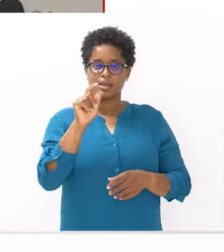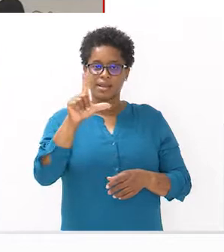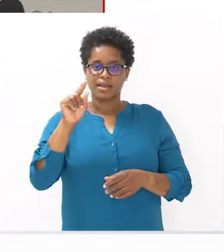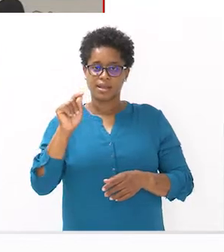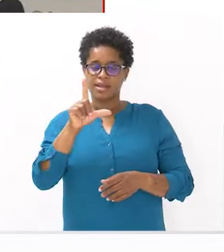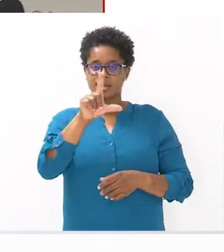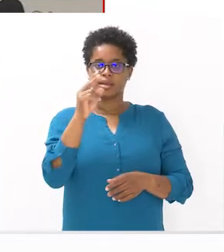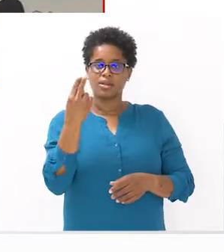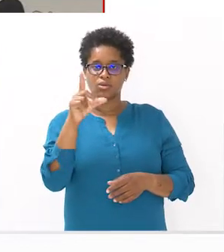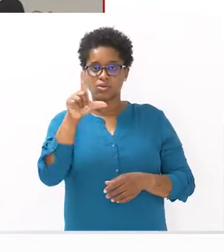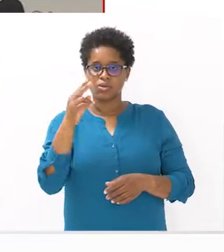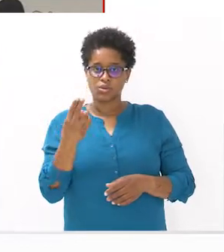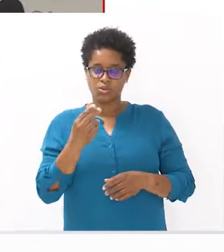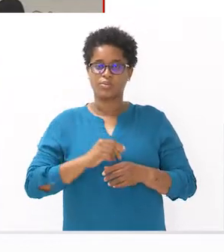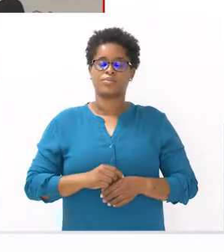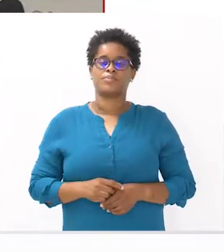Lulu.